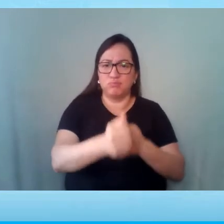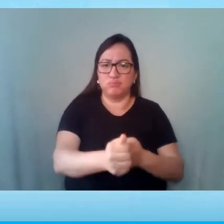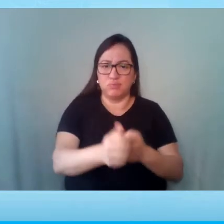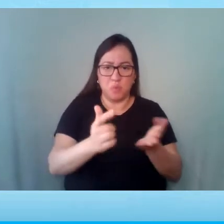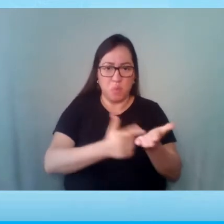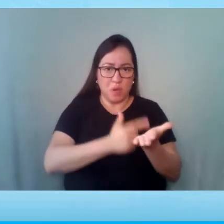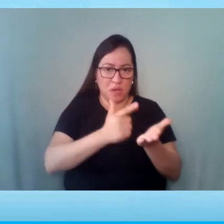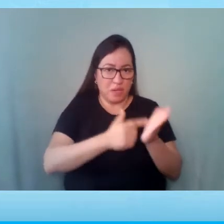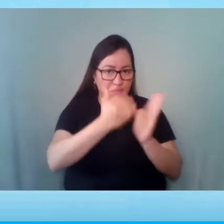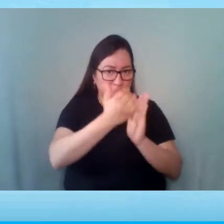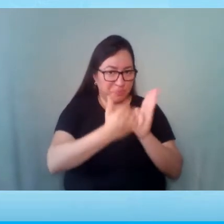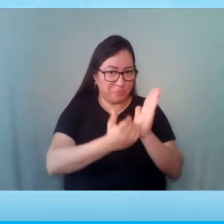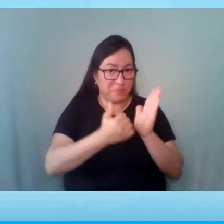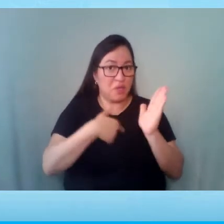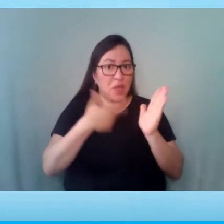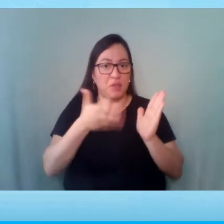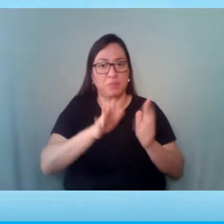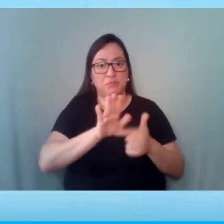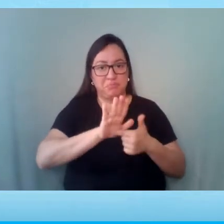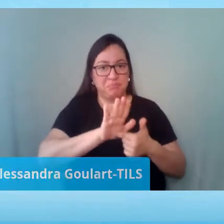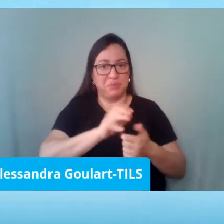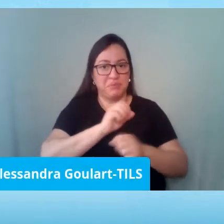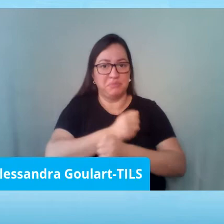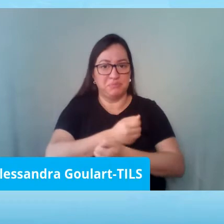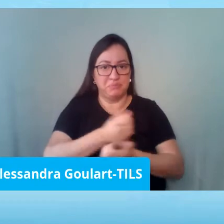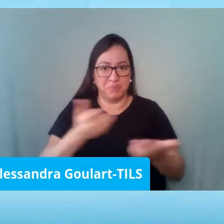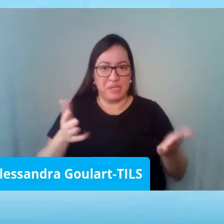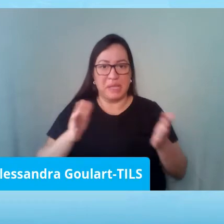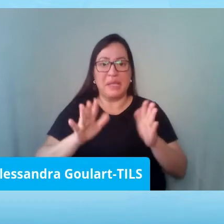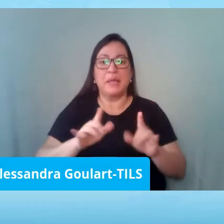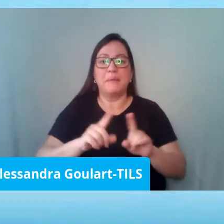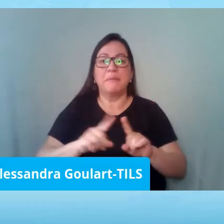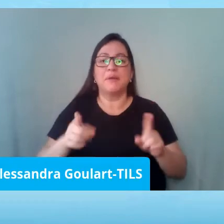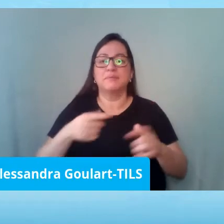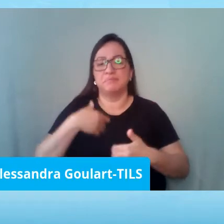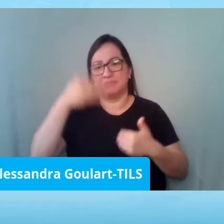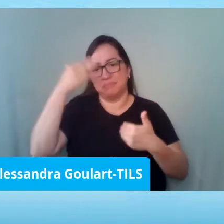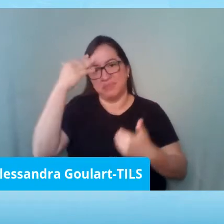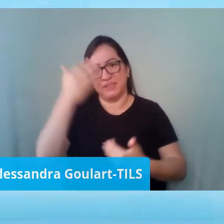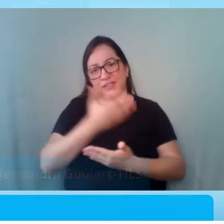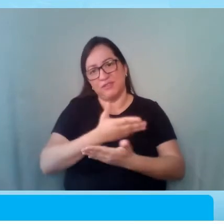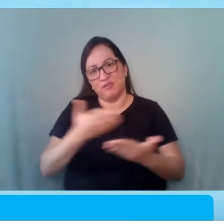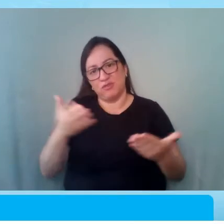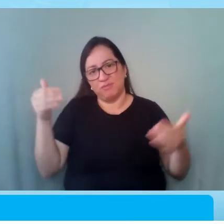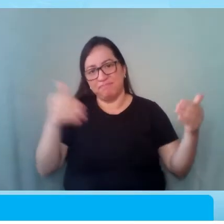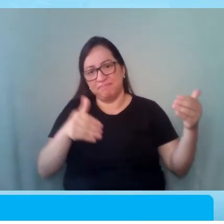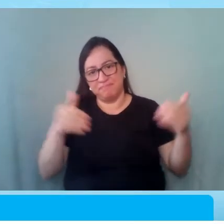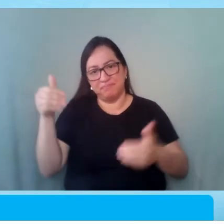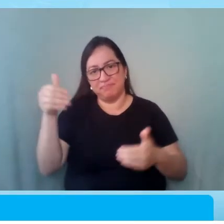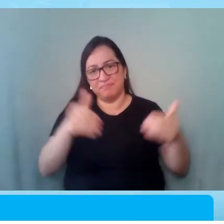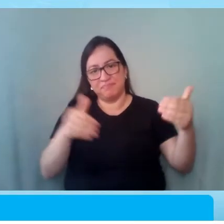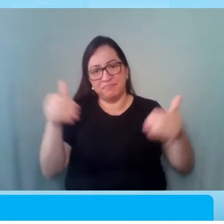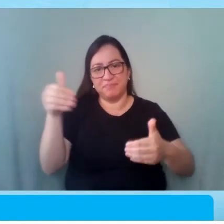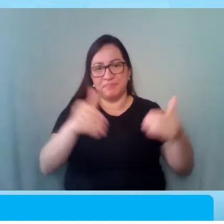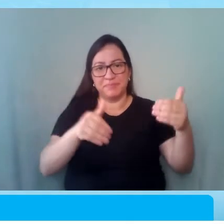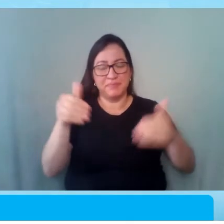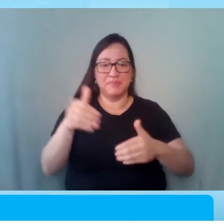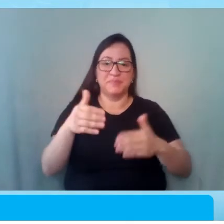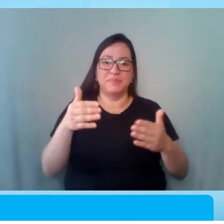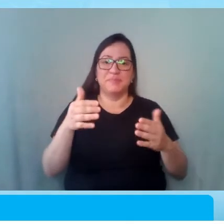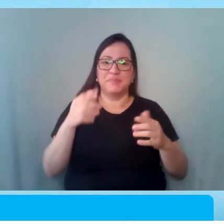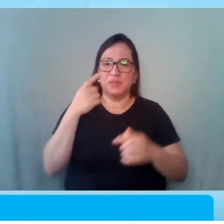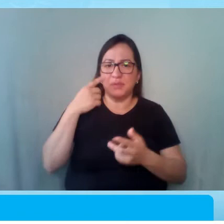isso. Antes, eu queria dar as boas-vindas a todo mundo que está aparecendo aí. A